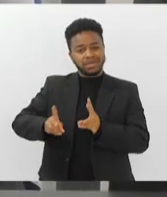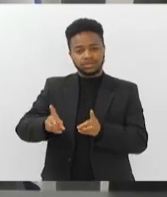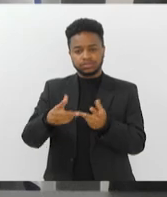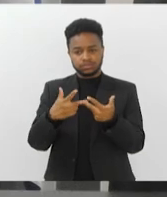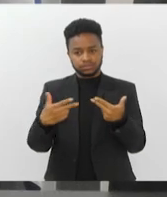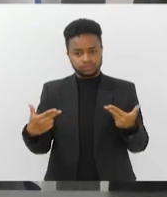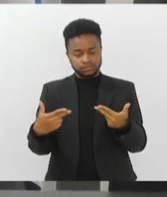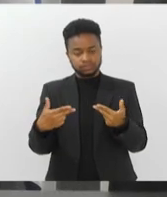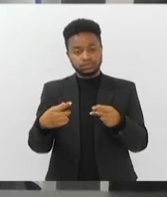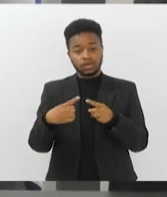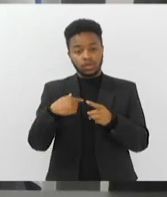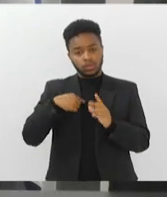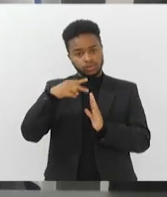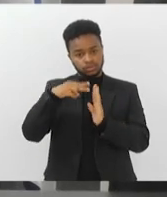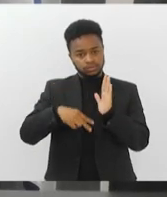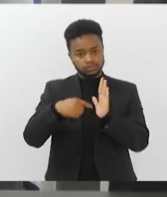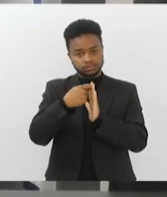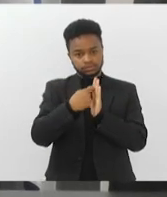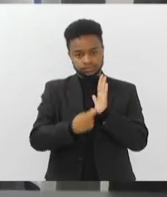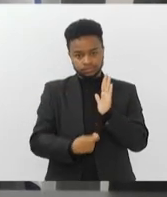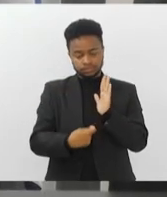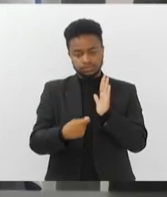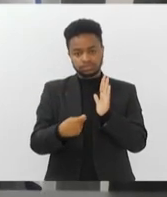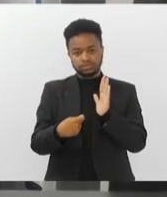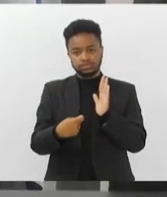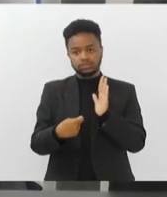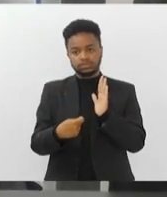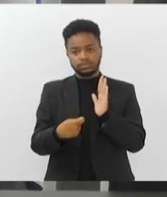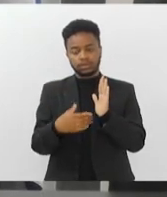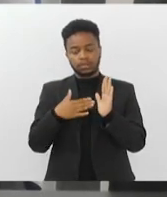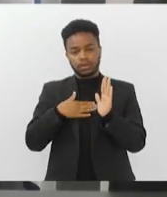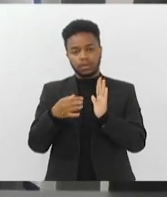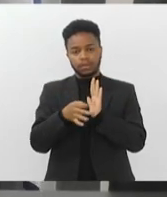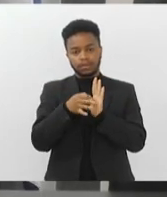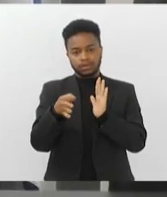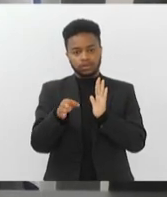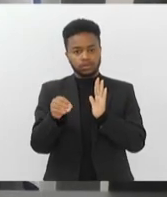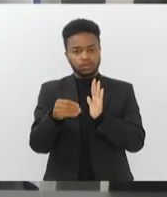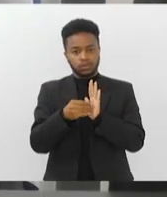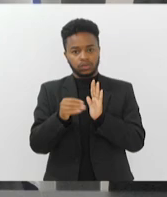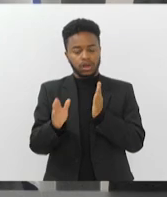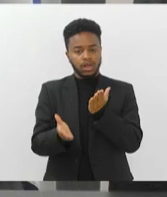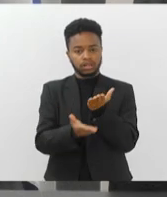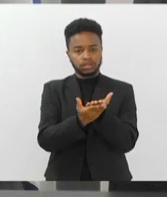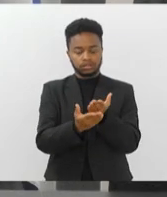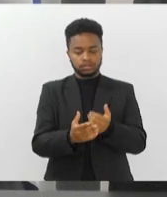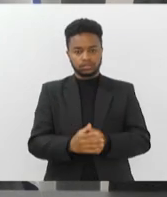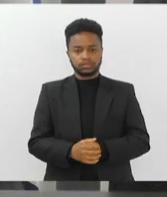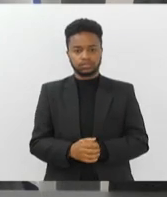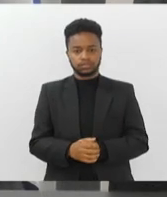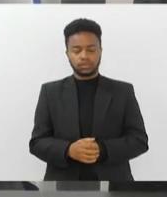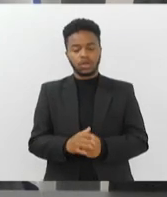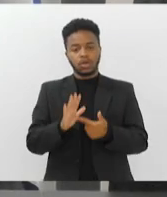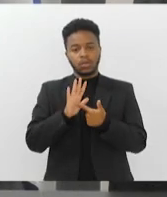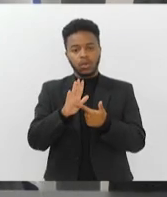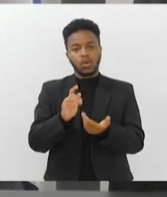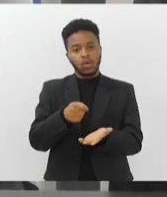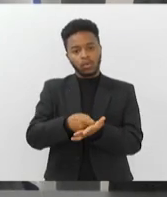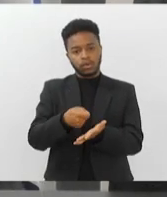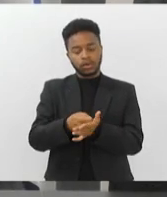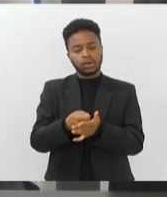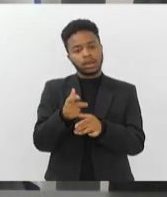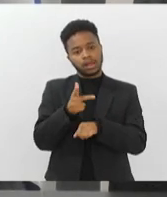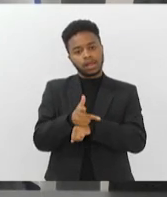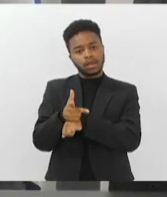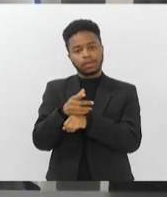ler aqui a ementa do projeto, que é objeto do meu novo parecer de anexação. Torna obrigatória a instalação de câmeras de